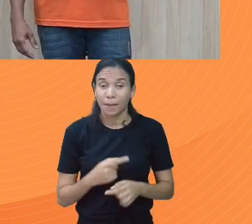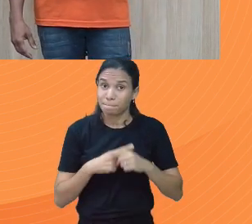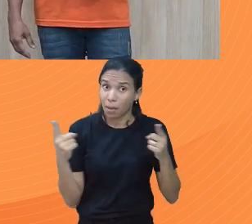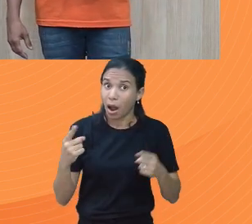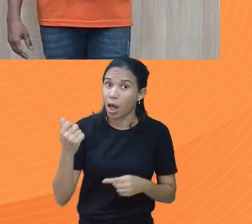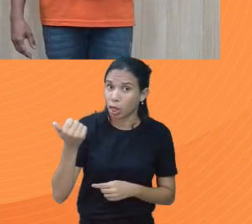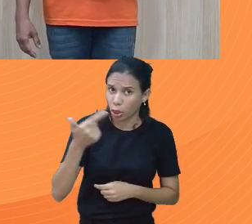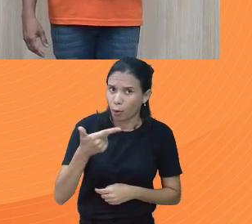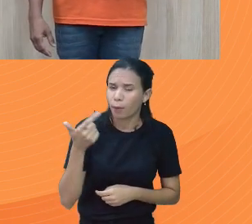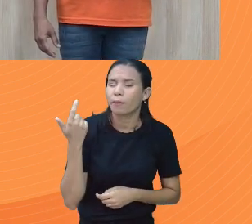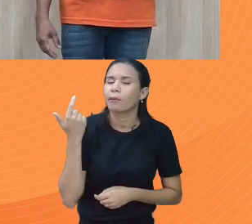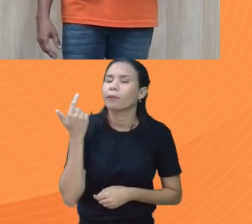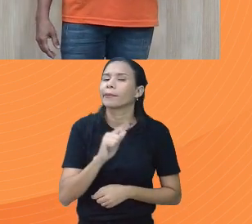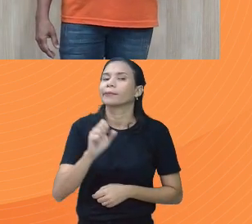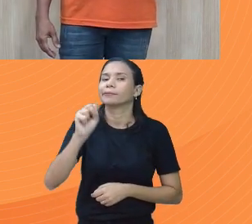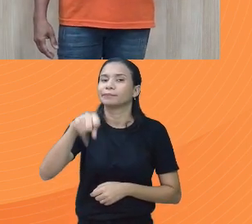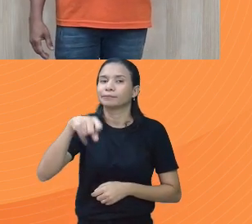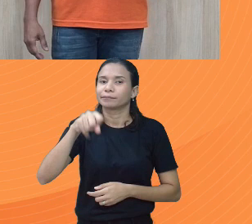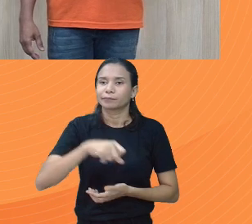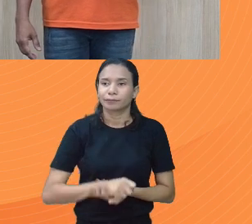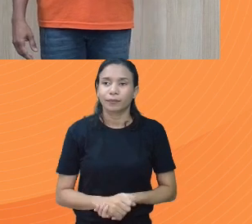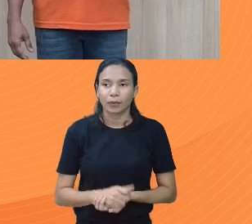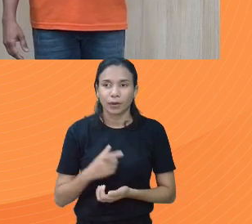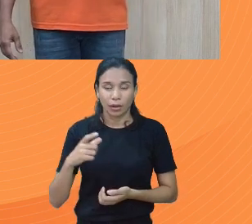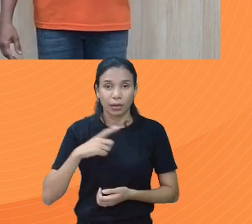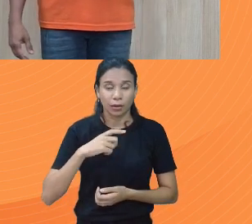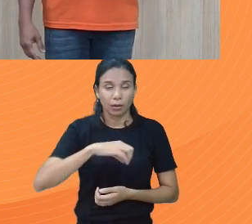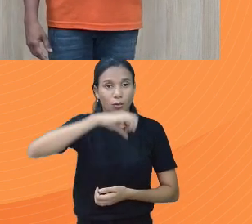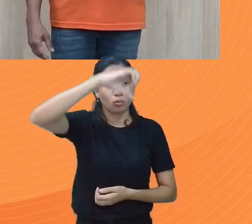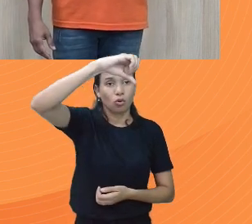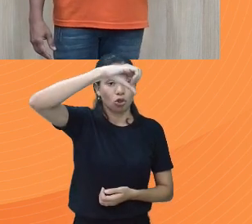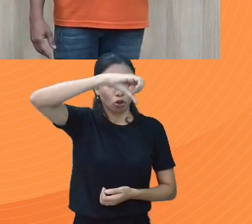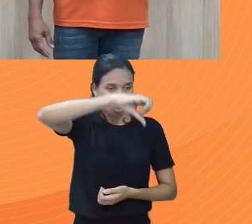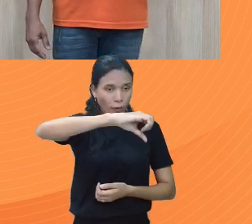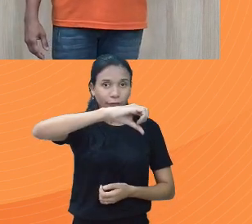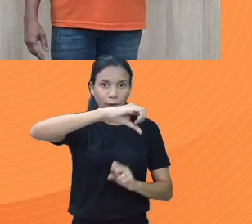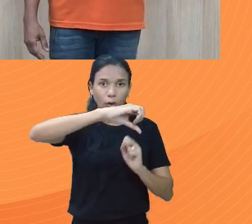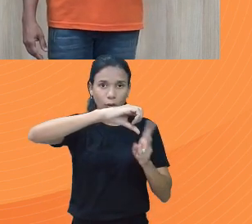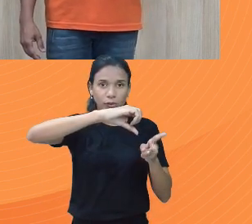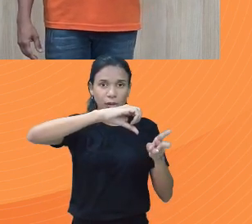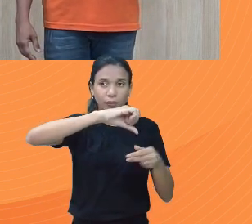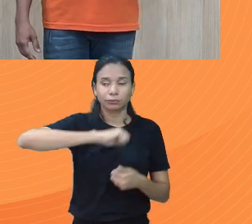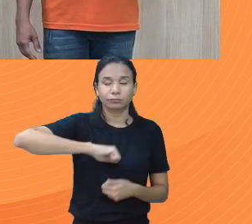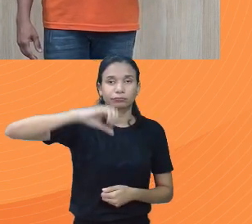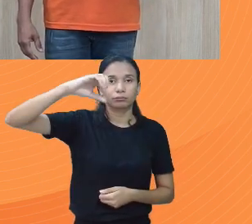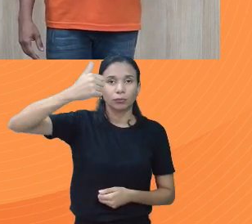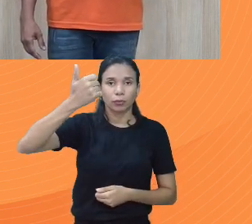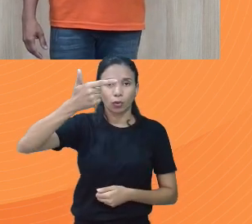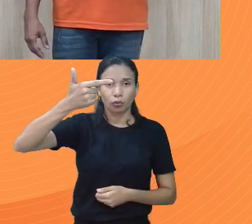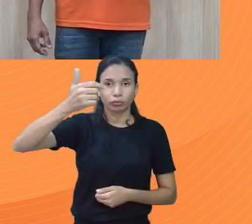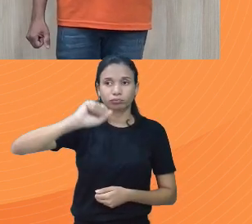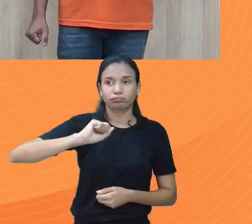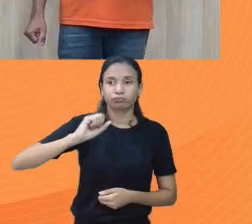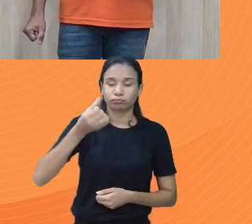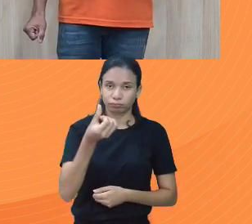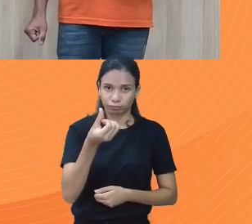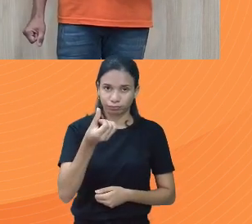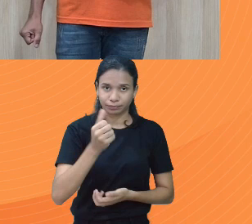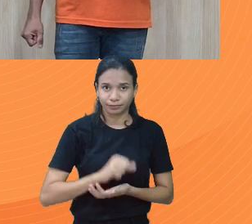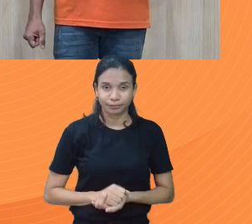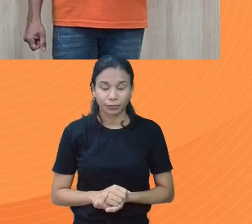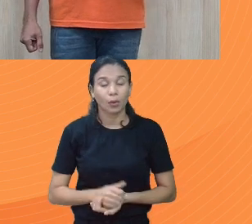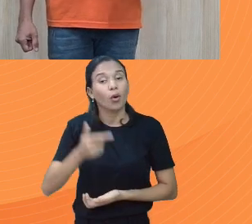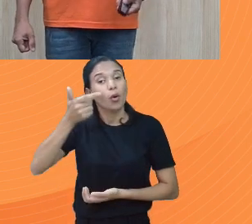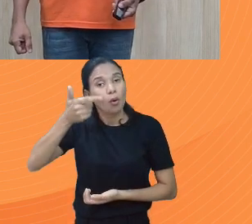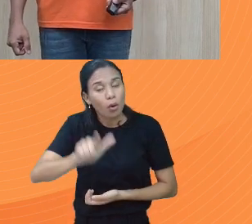12 eu posso dividir por 2. Então, eu divido o 12 por 2 e repito o 9, tá? Mais uma